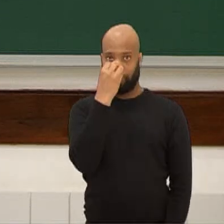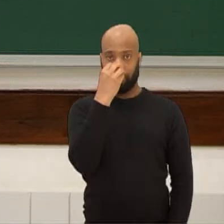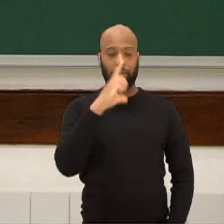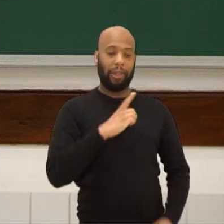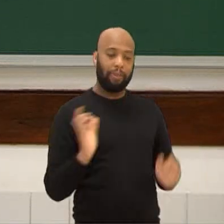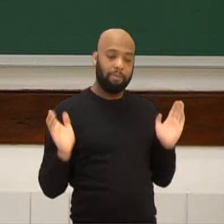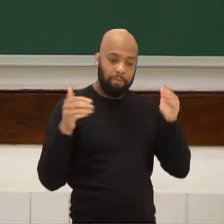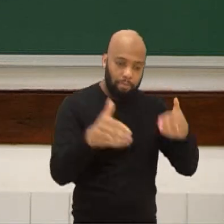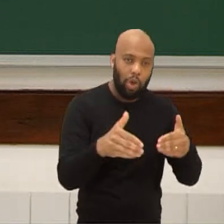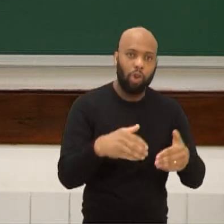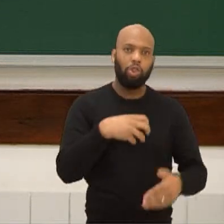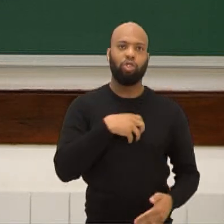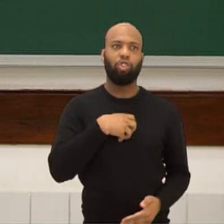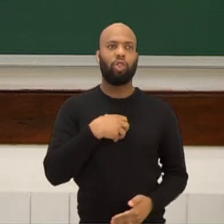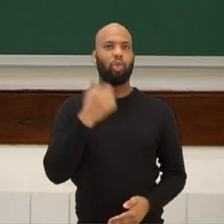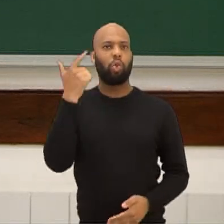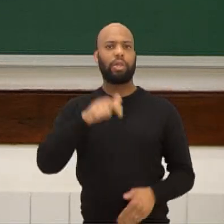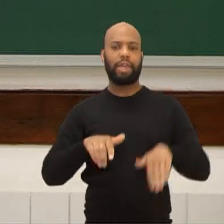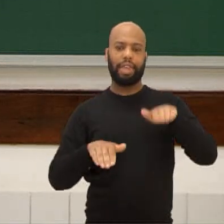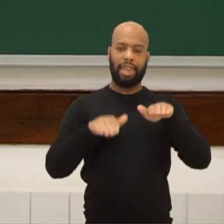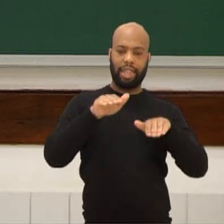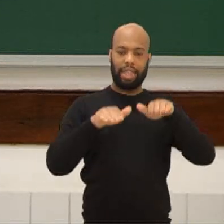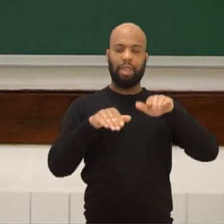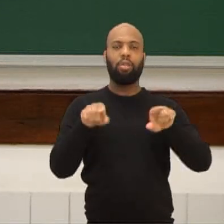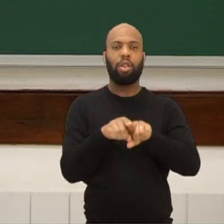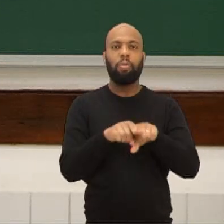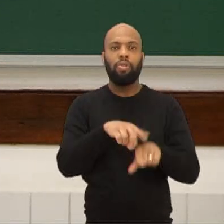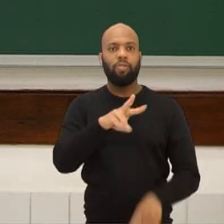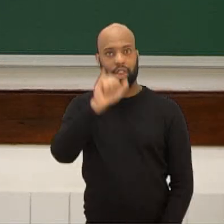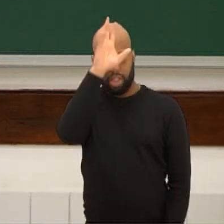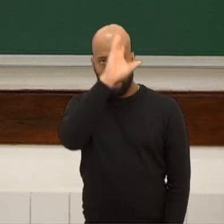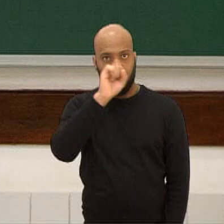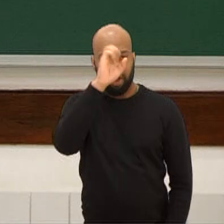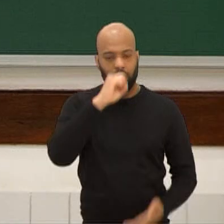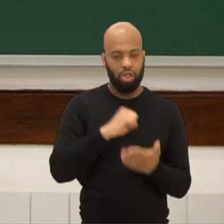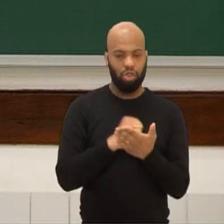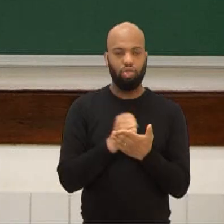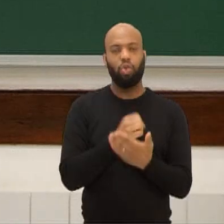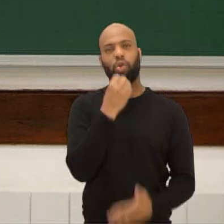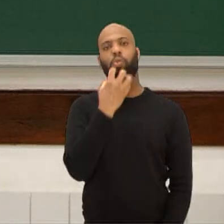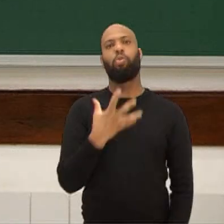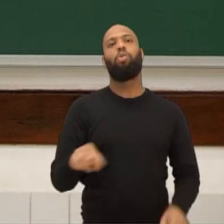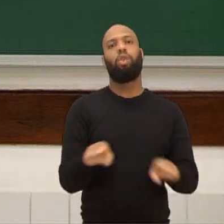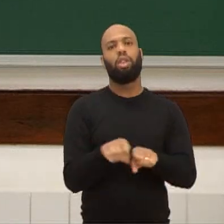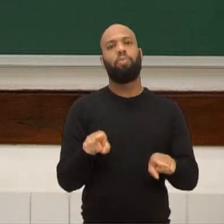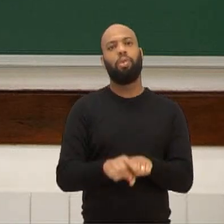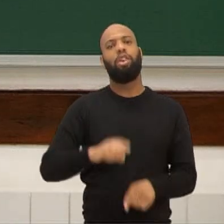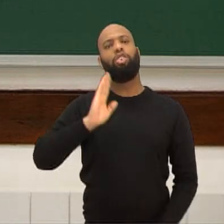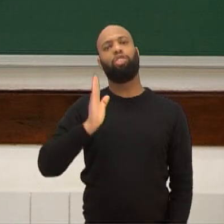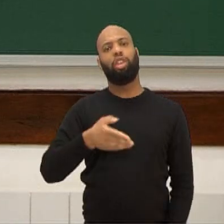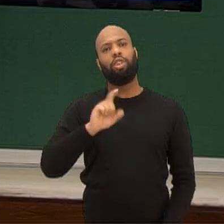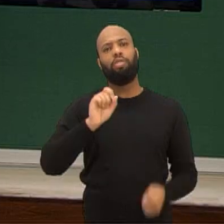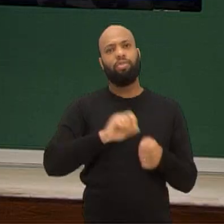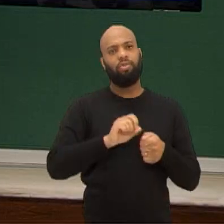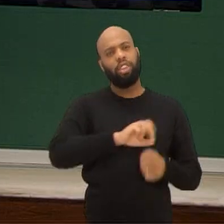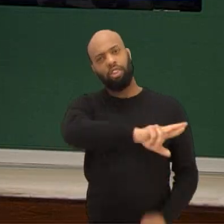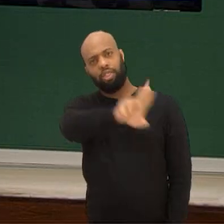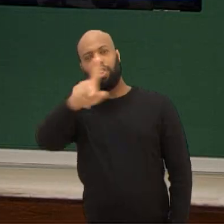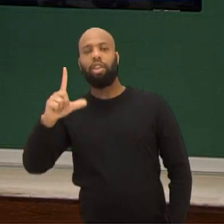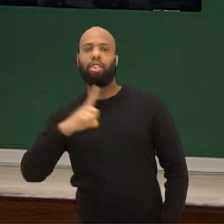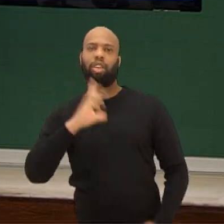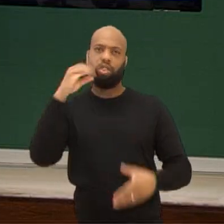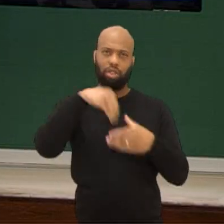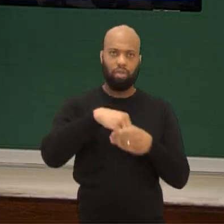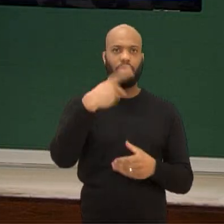coordenação, para um jogo que você está aprendendo, para uma prática circense, é muito válido e com certeza nós já fizemos no colégio aí com o seu